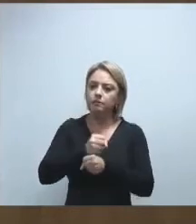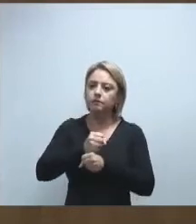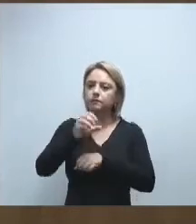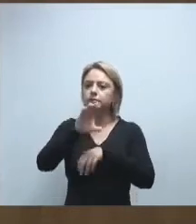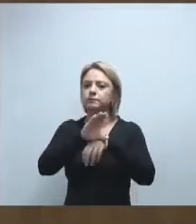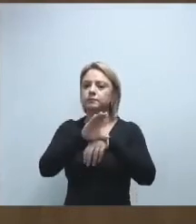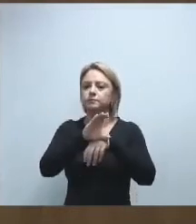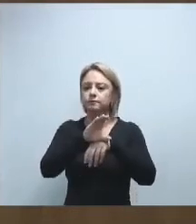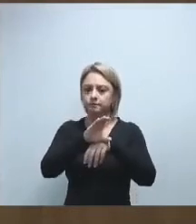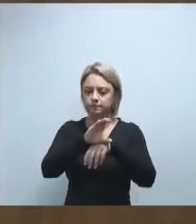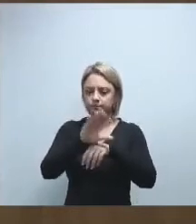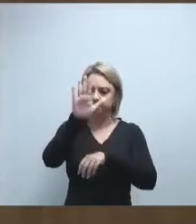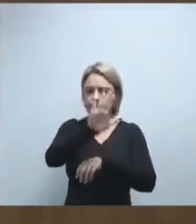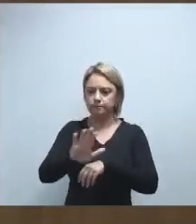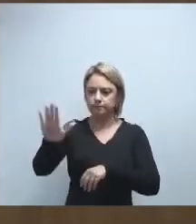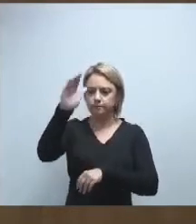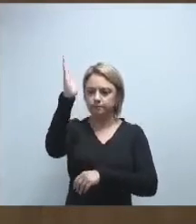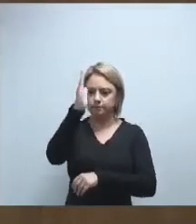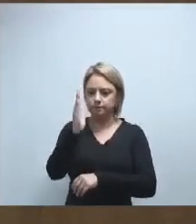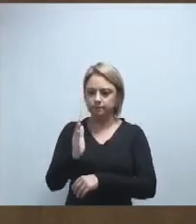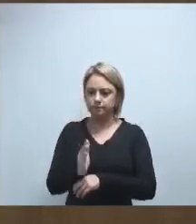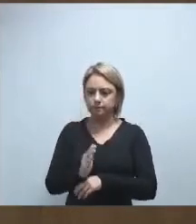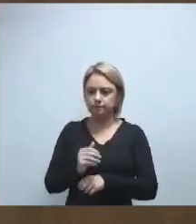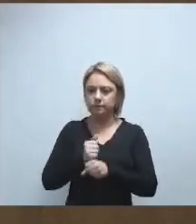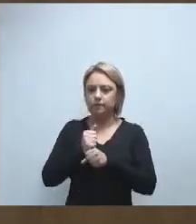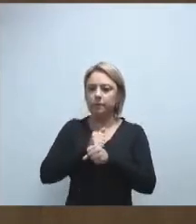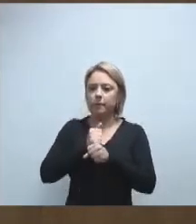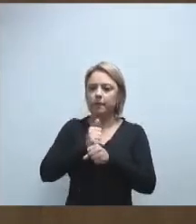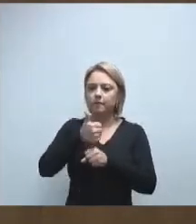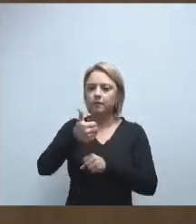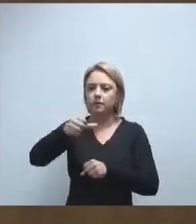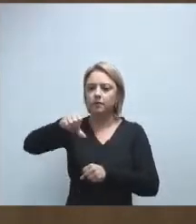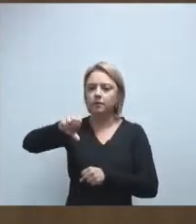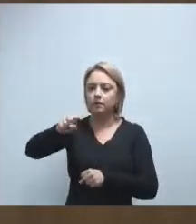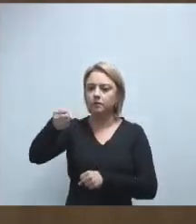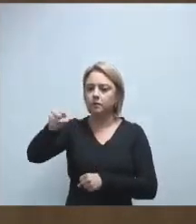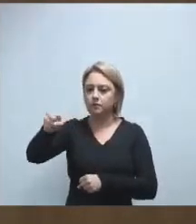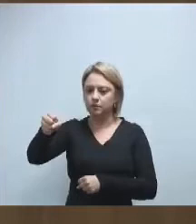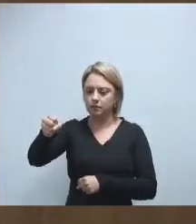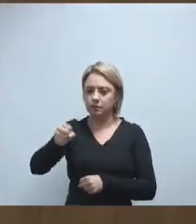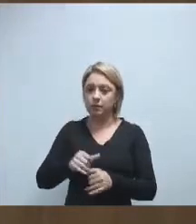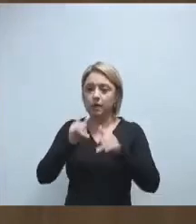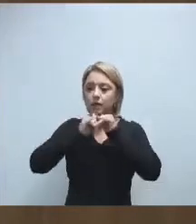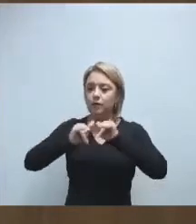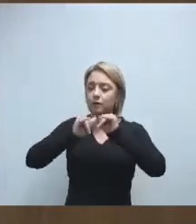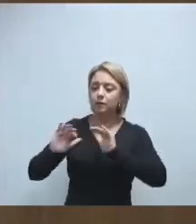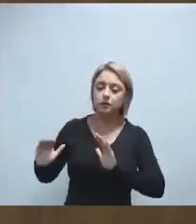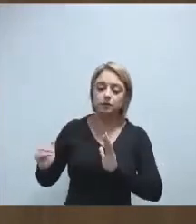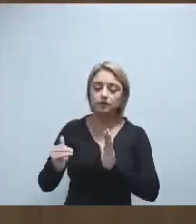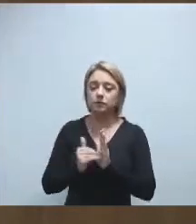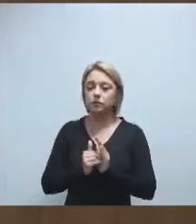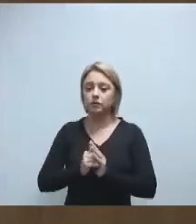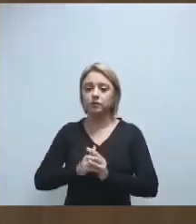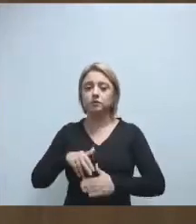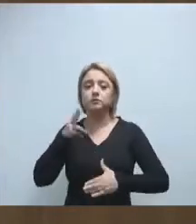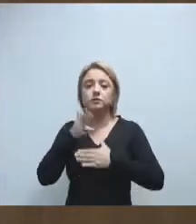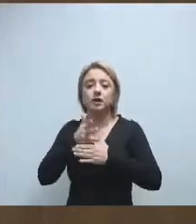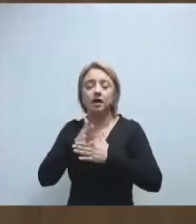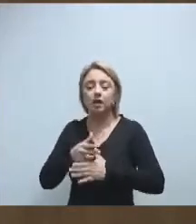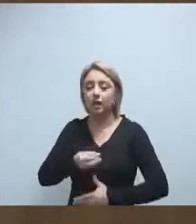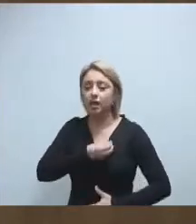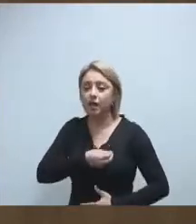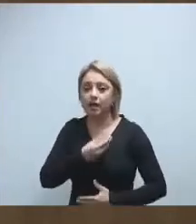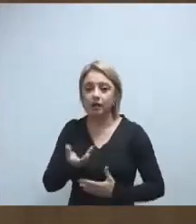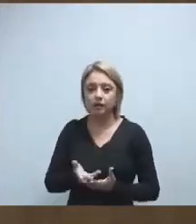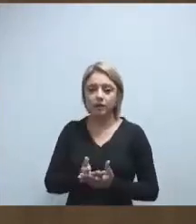da república federativa do brasil de 1988 informamos a todos a transmissão do evento em tempo real